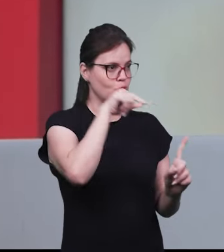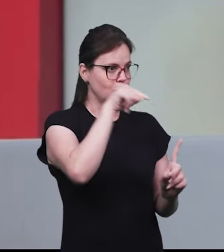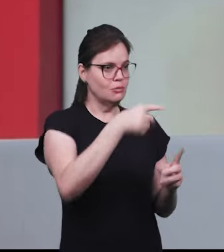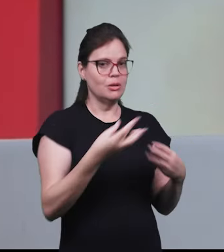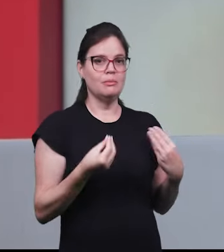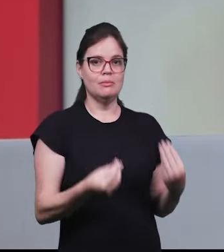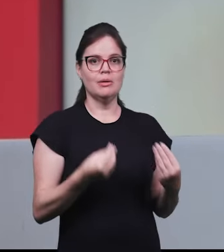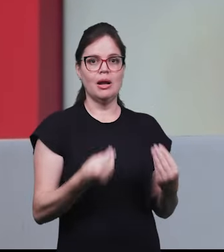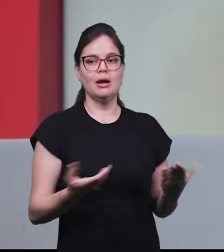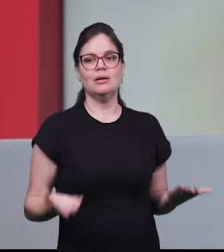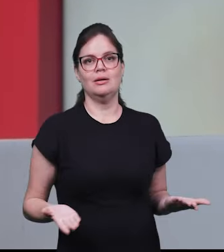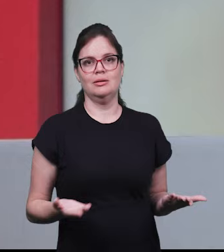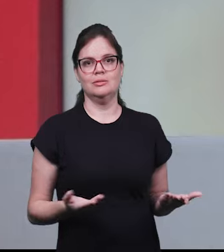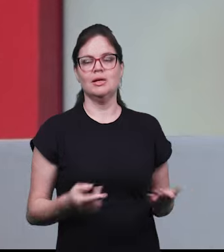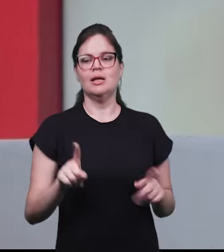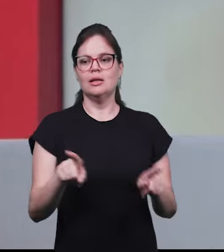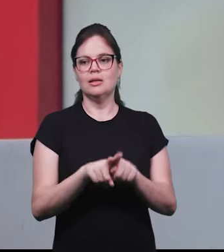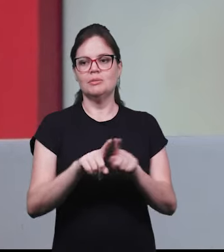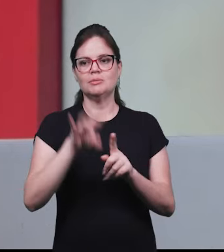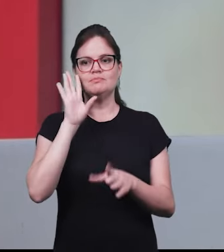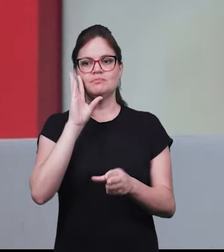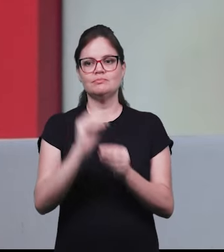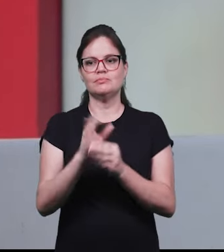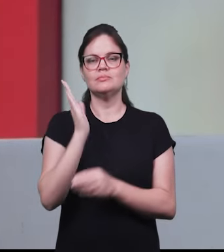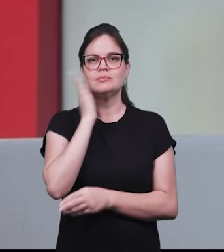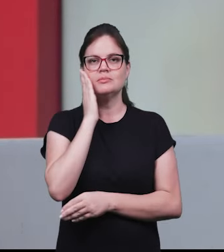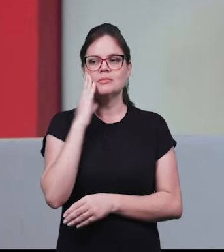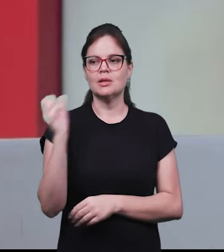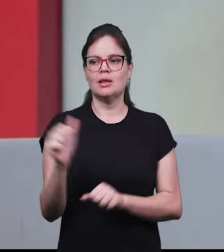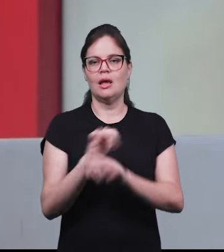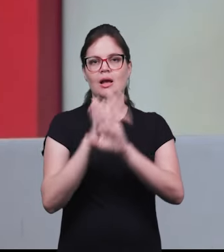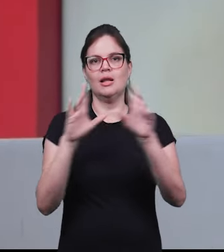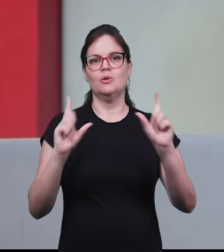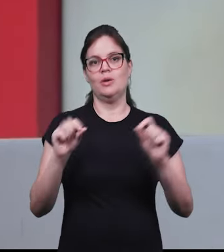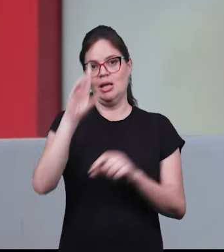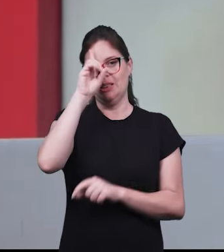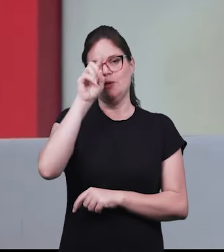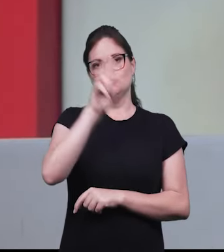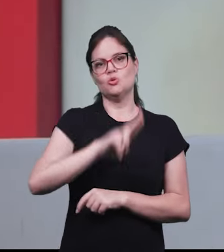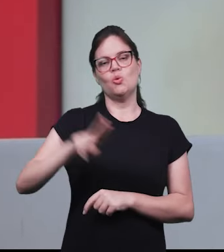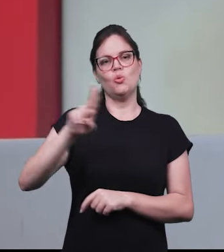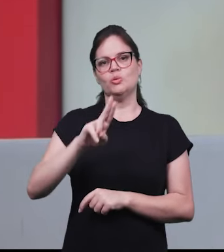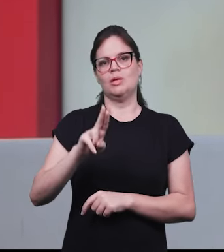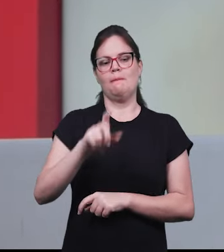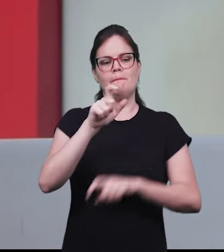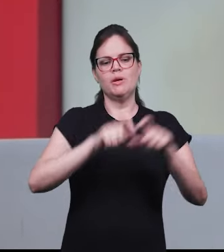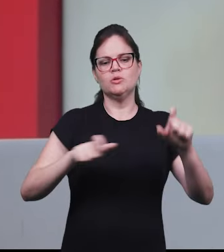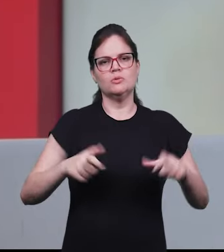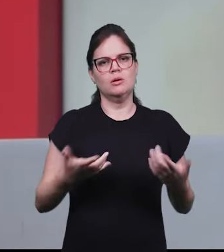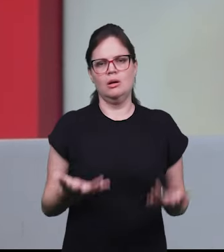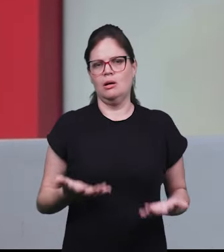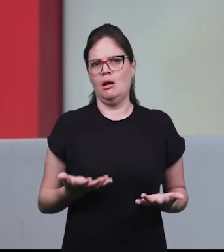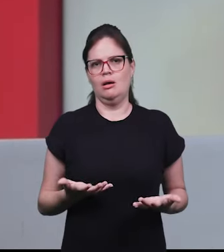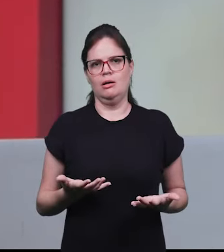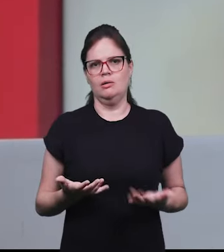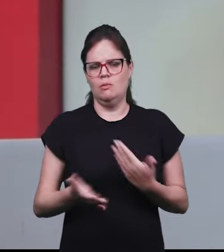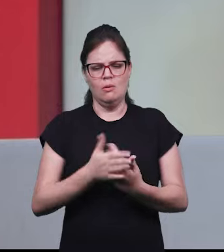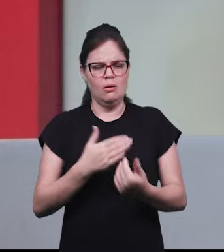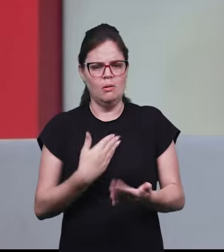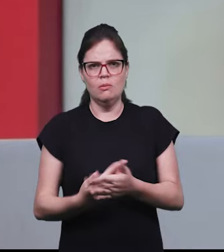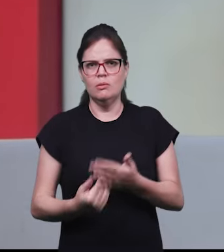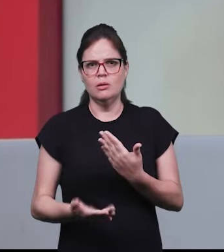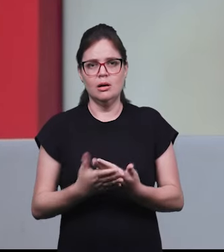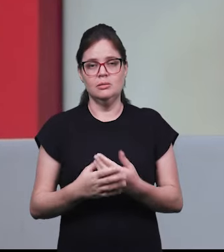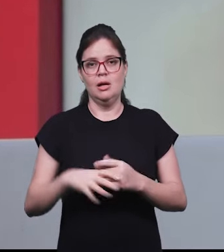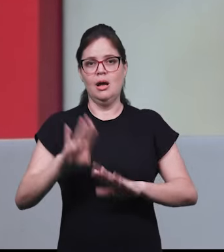dele. Às vezes, é muito importante compreender isso. Deus usa quem Ele quer para cumprir o propósito dele na vida dos servos